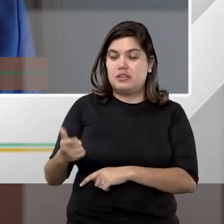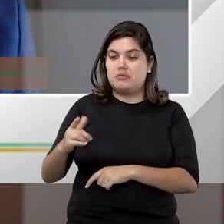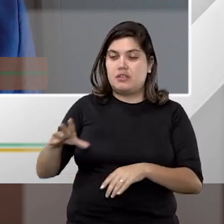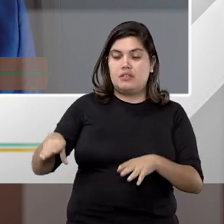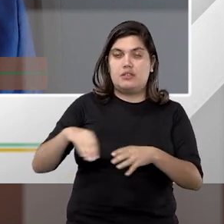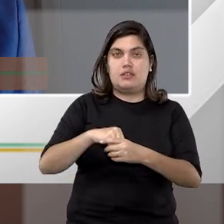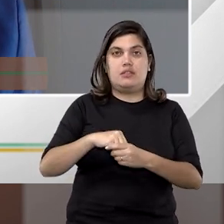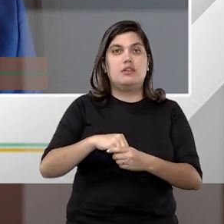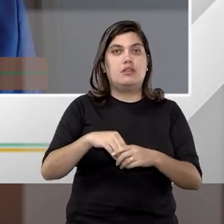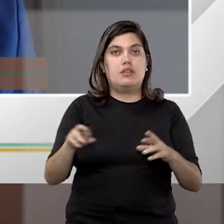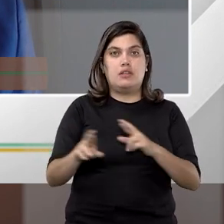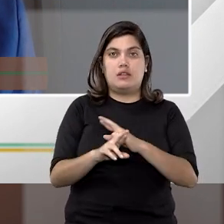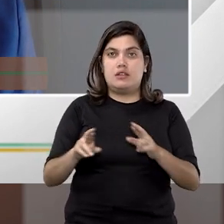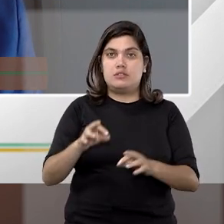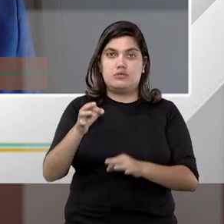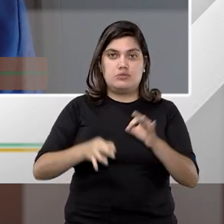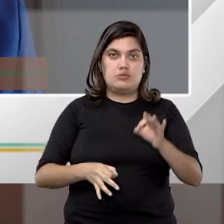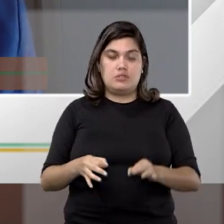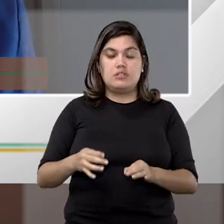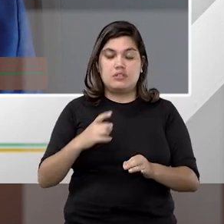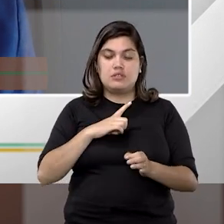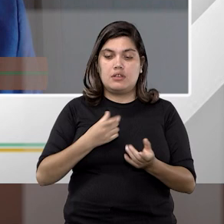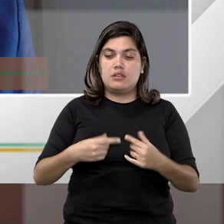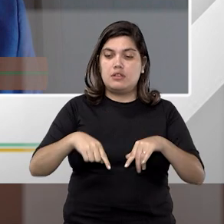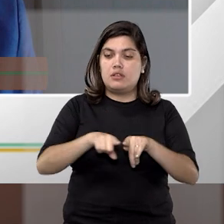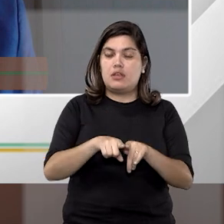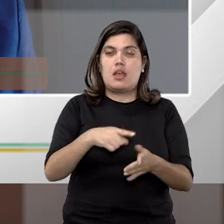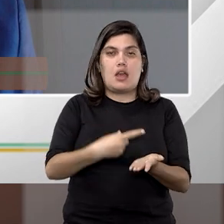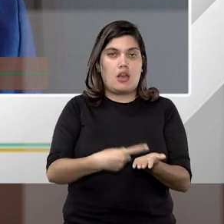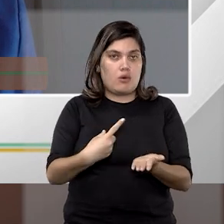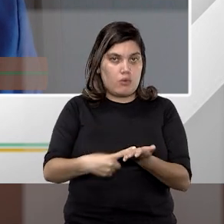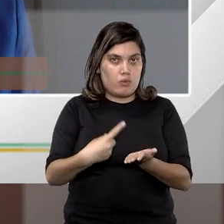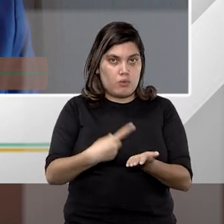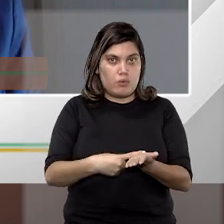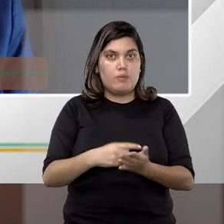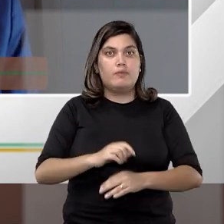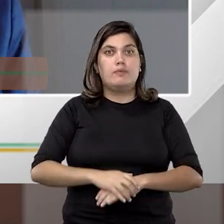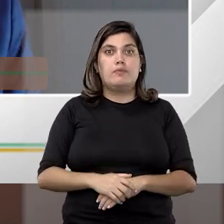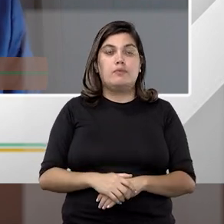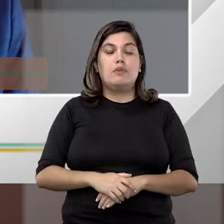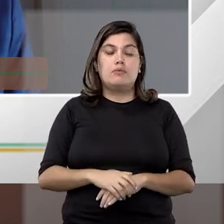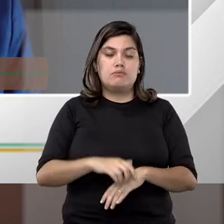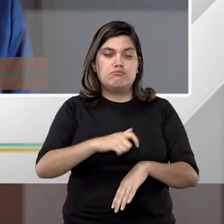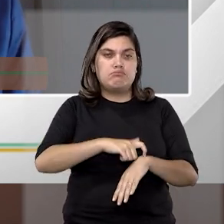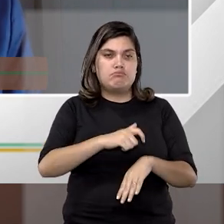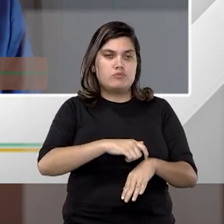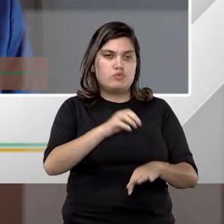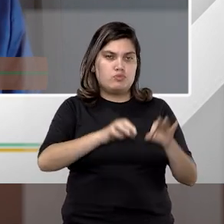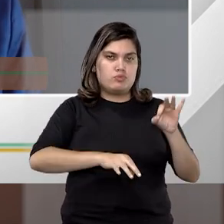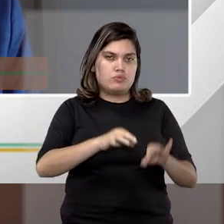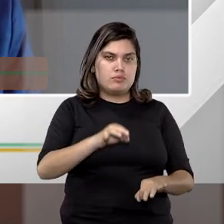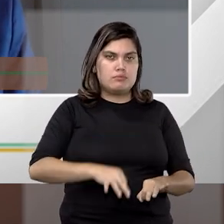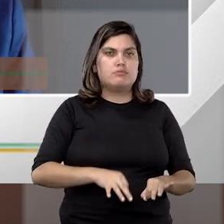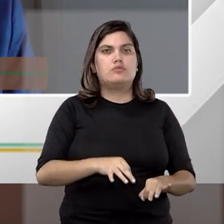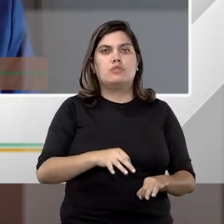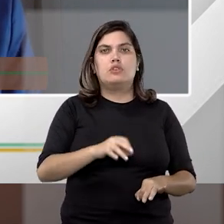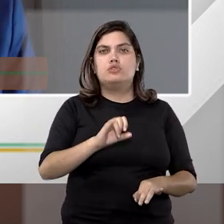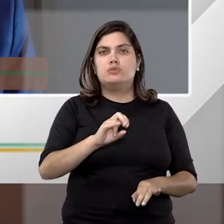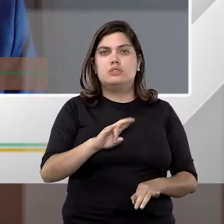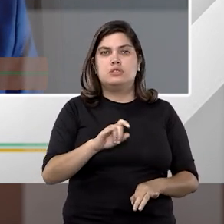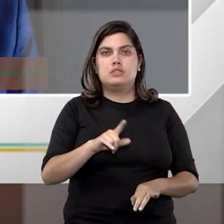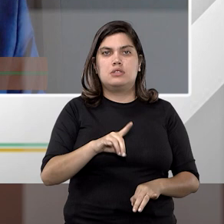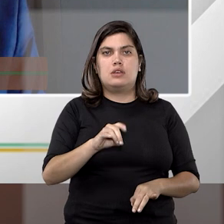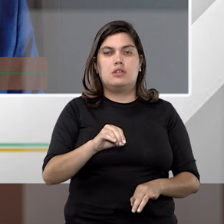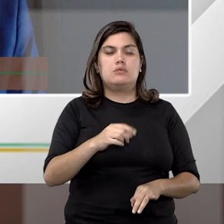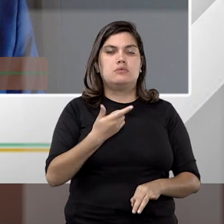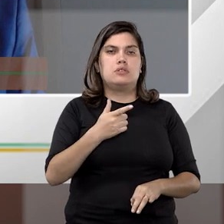terceiro que não integra a relação jurídica possa fazer parte do acordo no procedimento criminal do juizado e que não